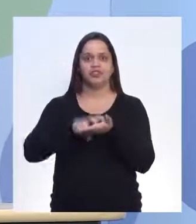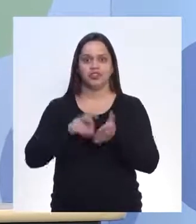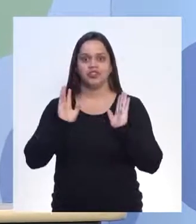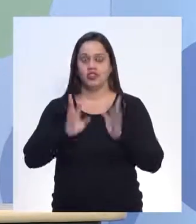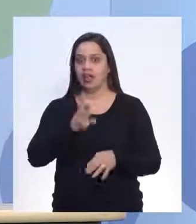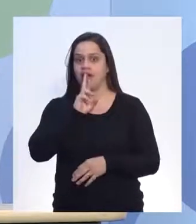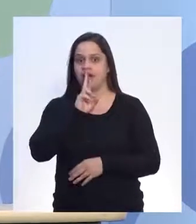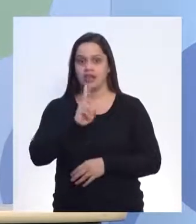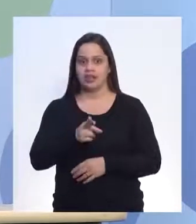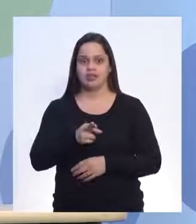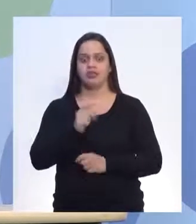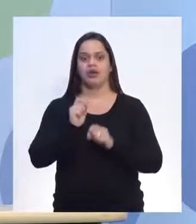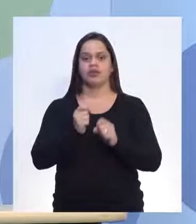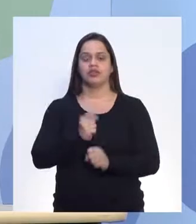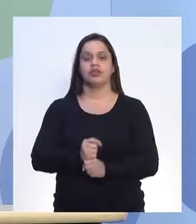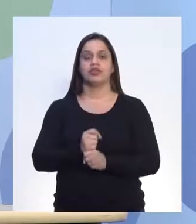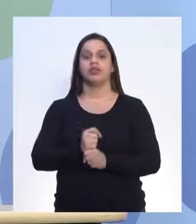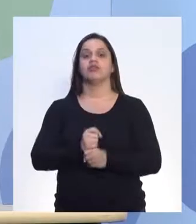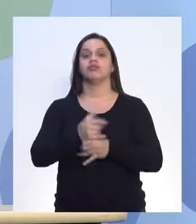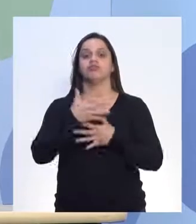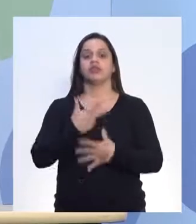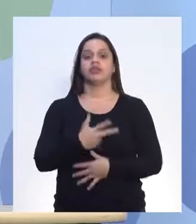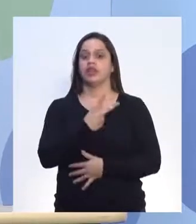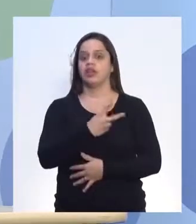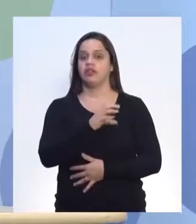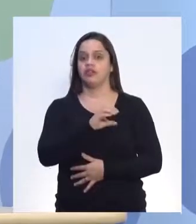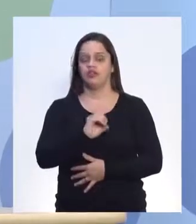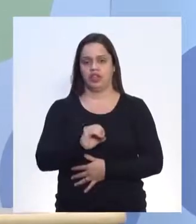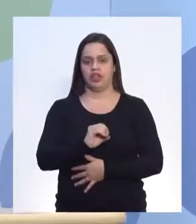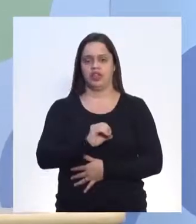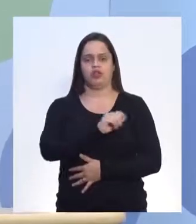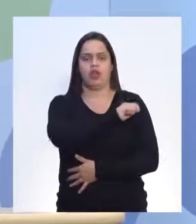Resposta 20. Beleza. Como colocar aqui, ó,